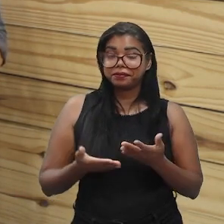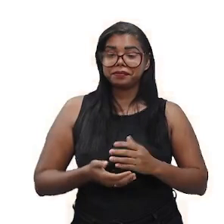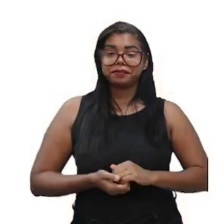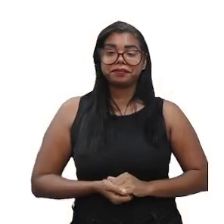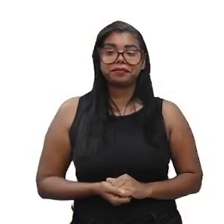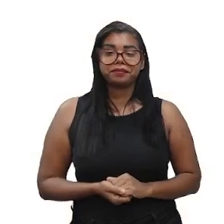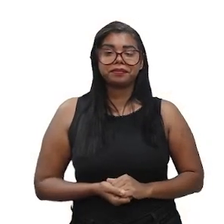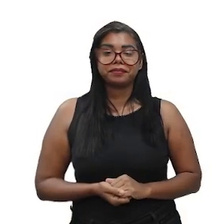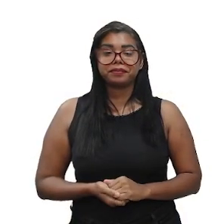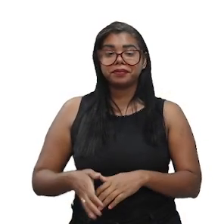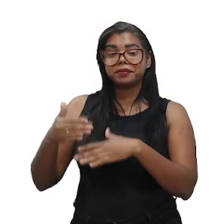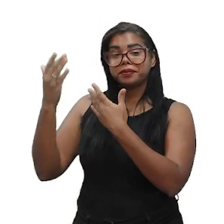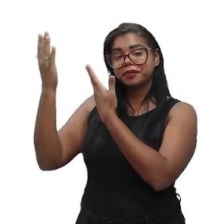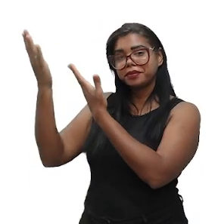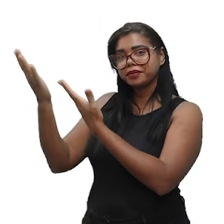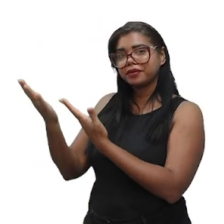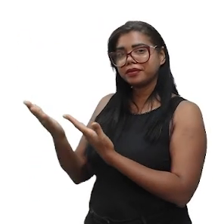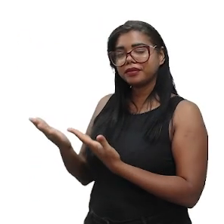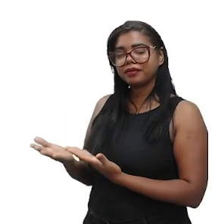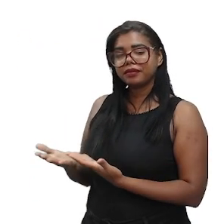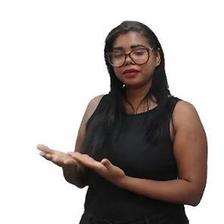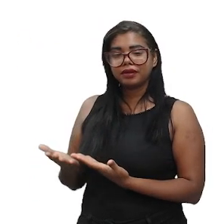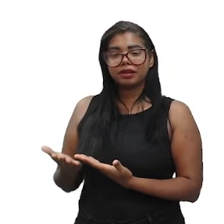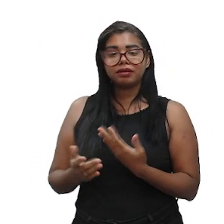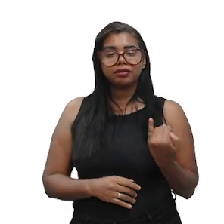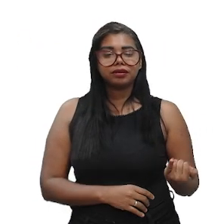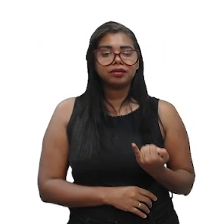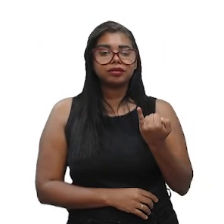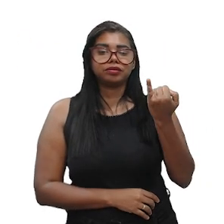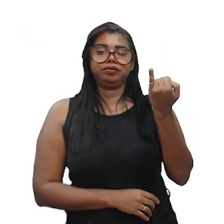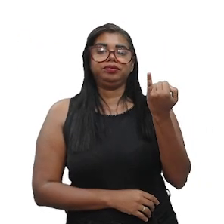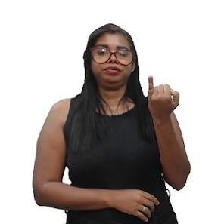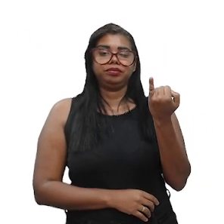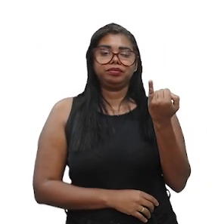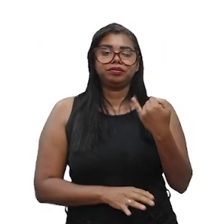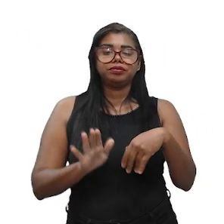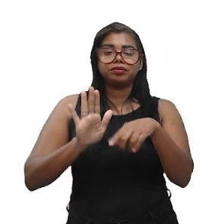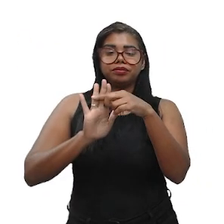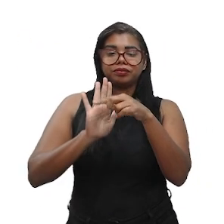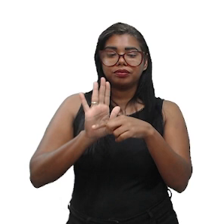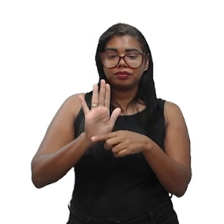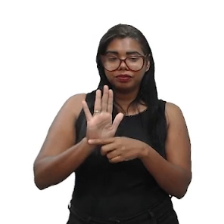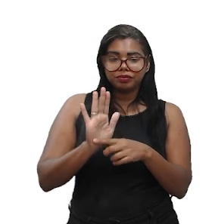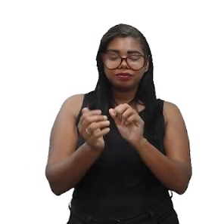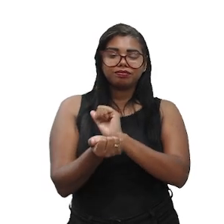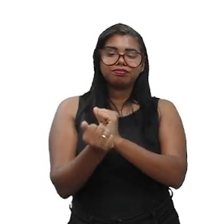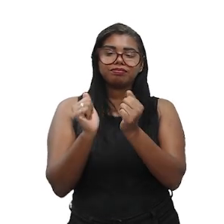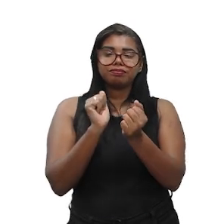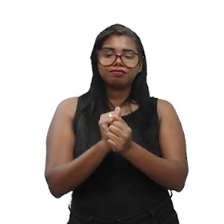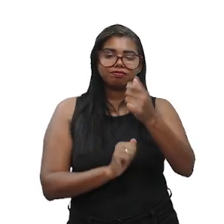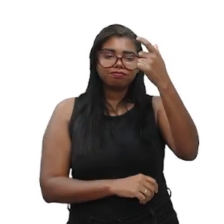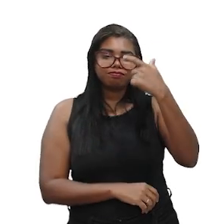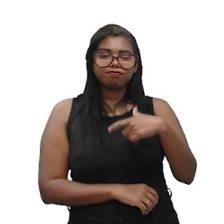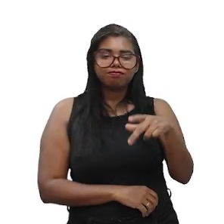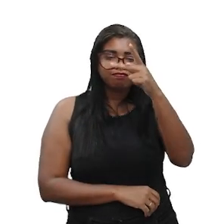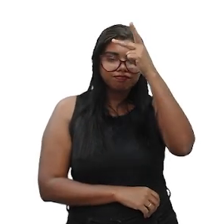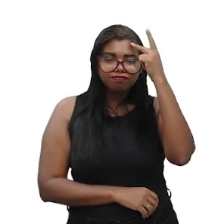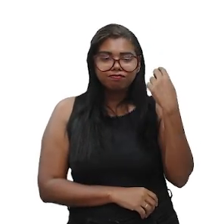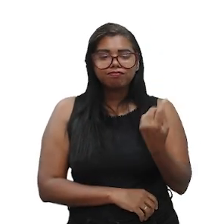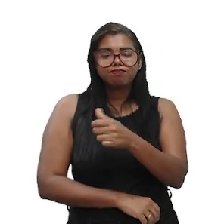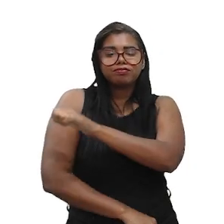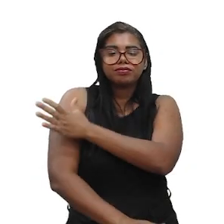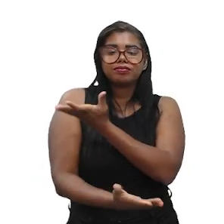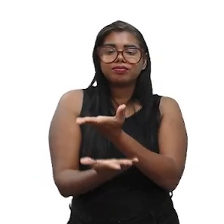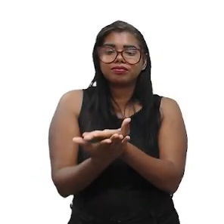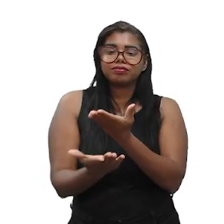a importância do planejamento estratégico pessoal na vida desse indivíduo, desse